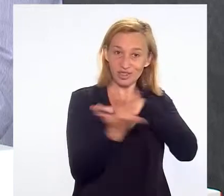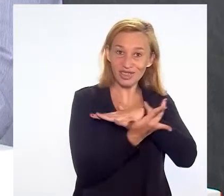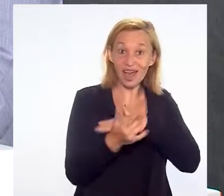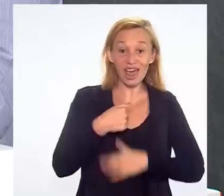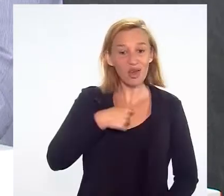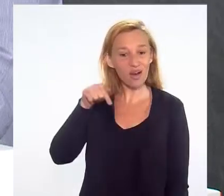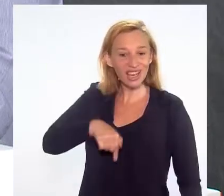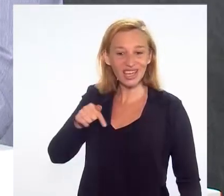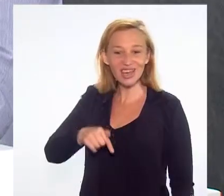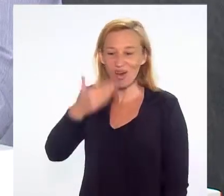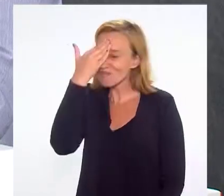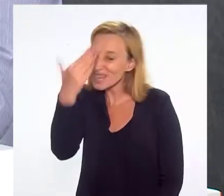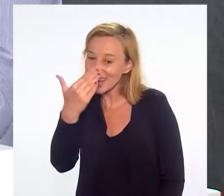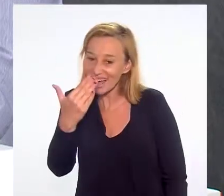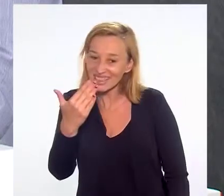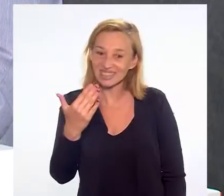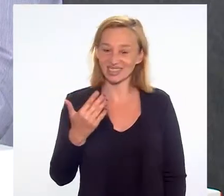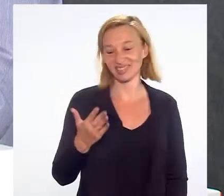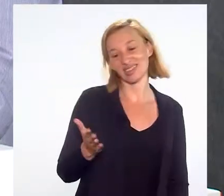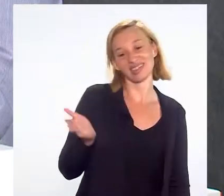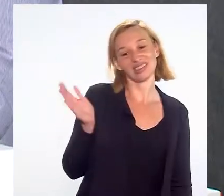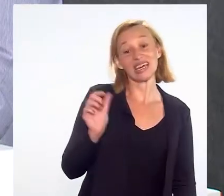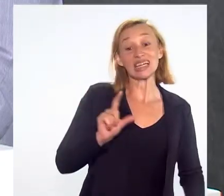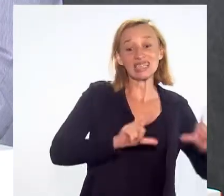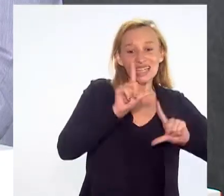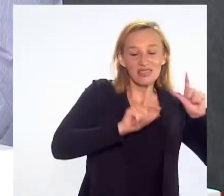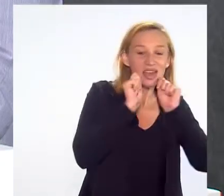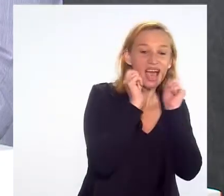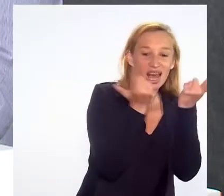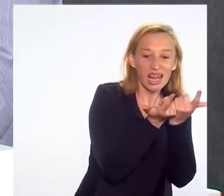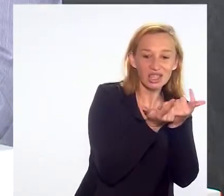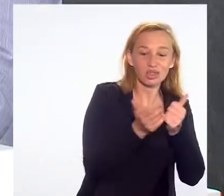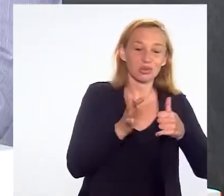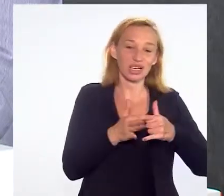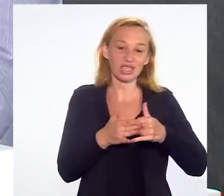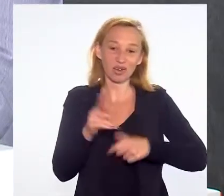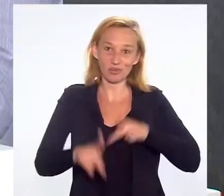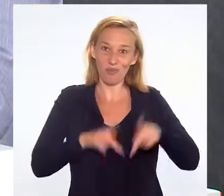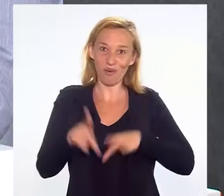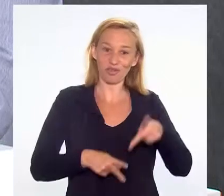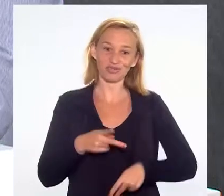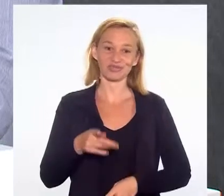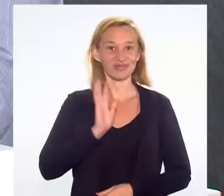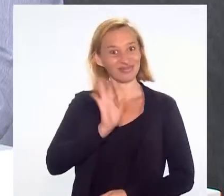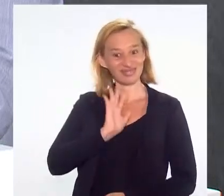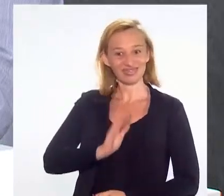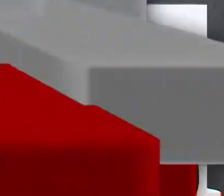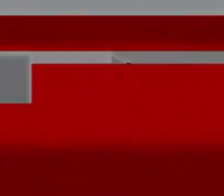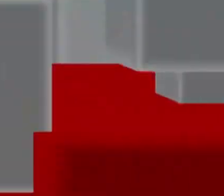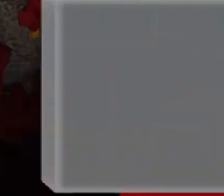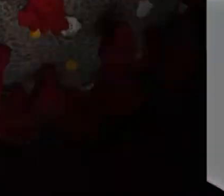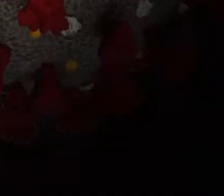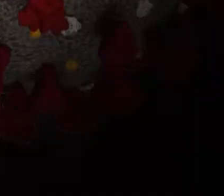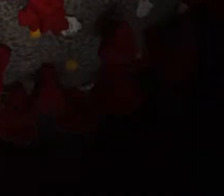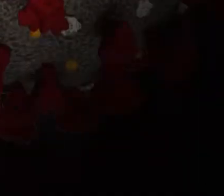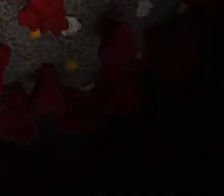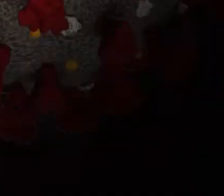nossas redes sociais. Eu fico por aqui, muito obrigado pela audiência. TV Alerj, o canal do povo.